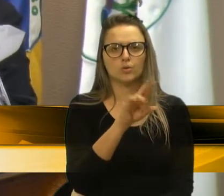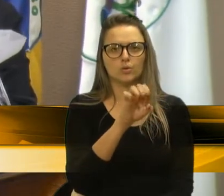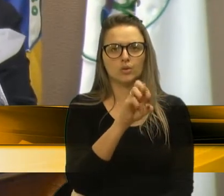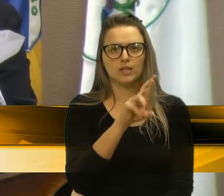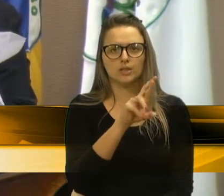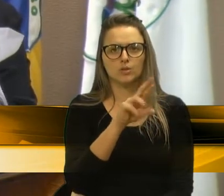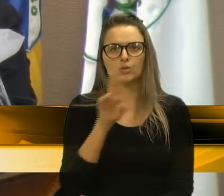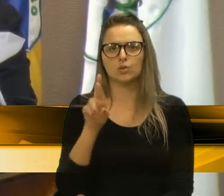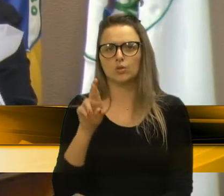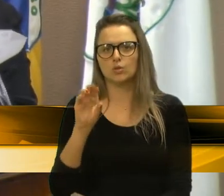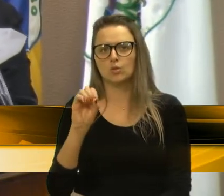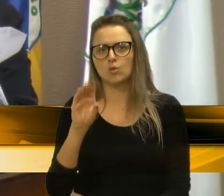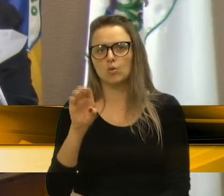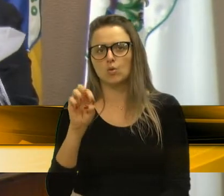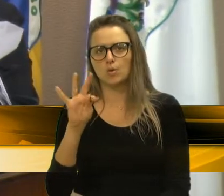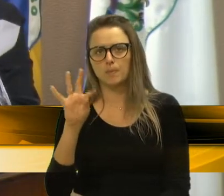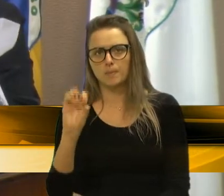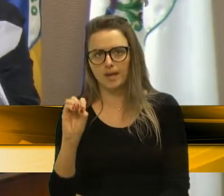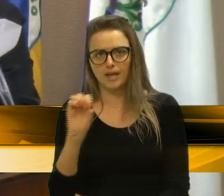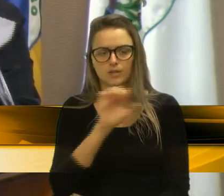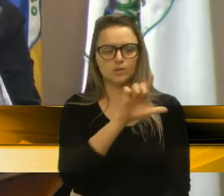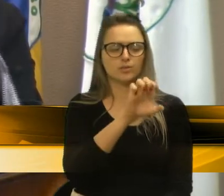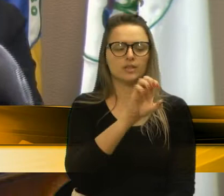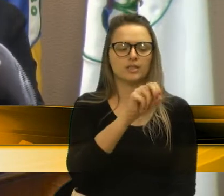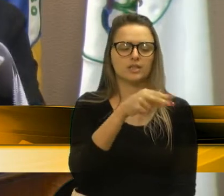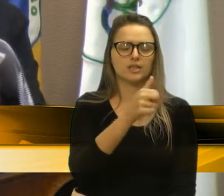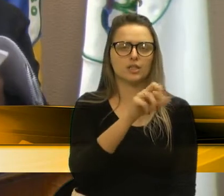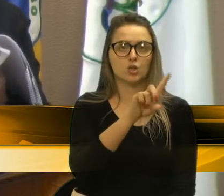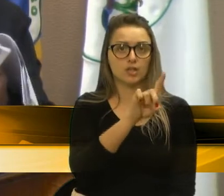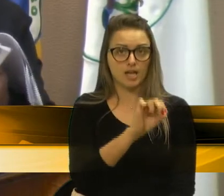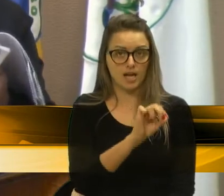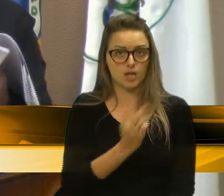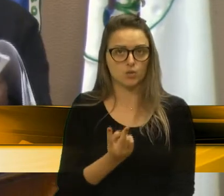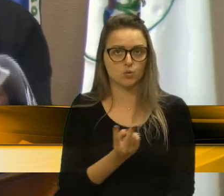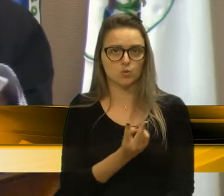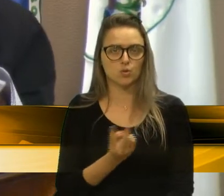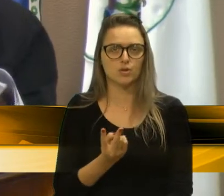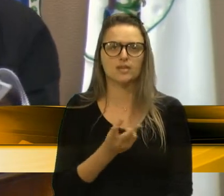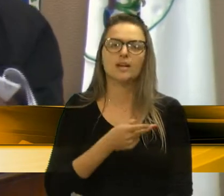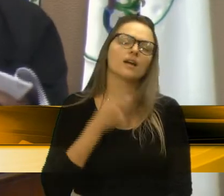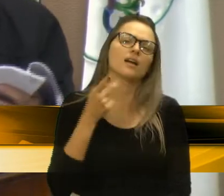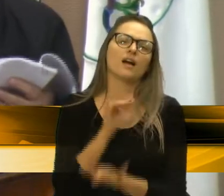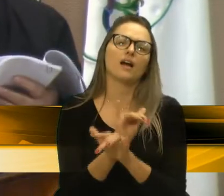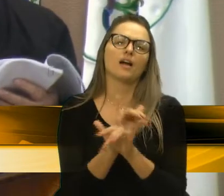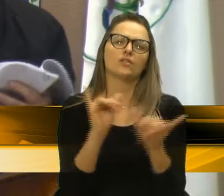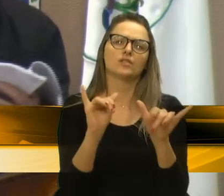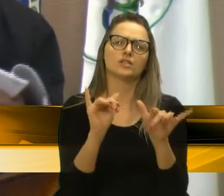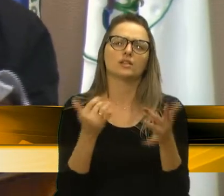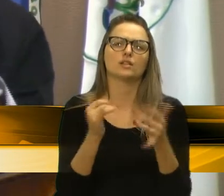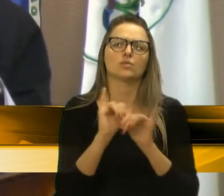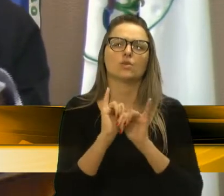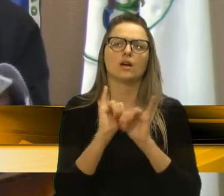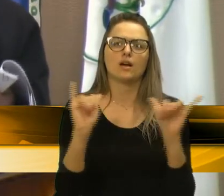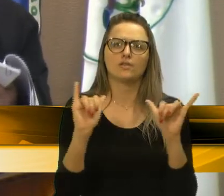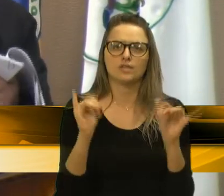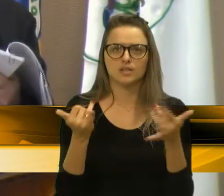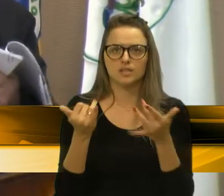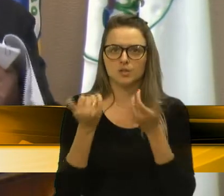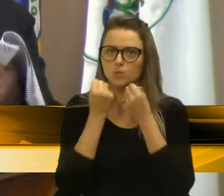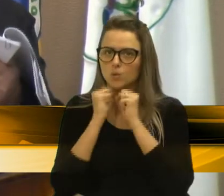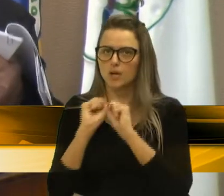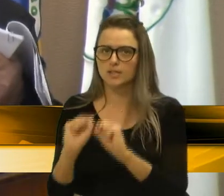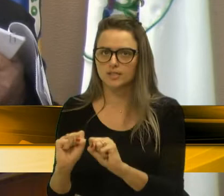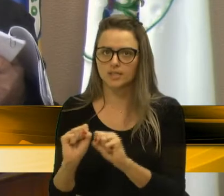do procurador-geral Leonardo de Rocha de Souza, alertando as secretarias